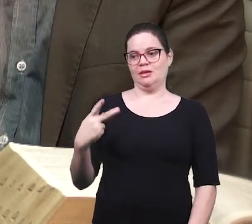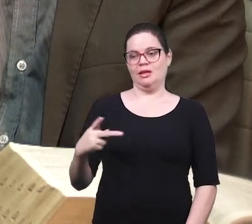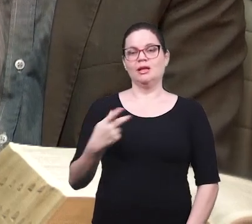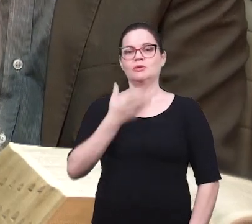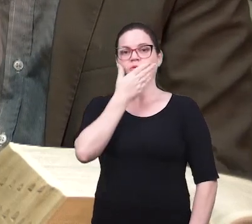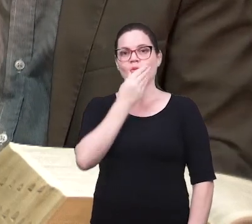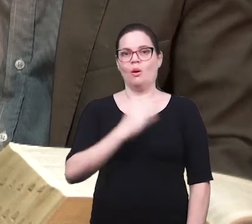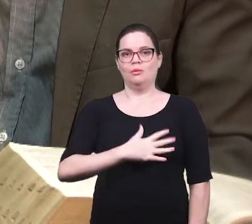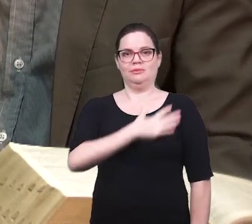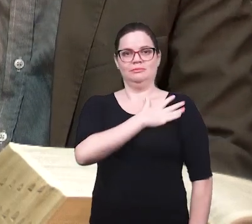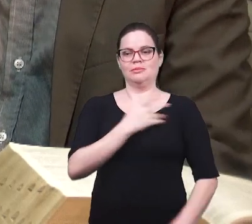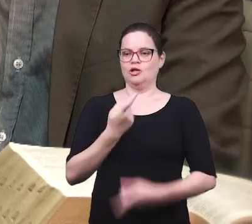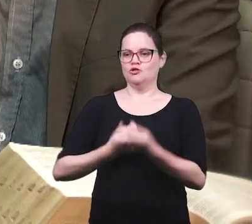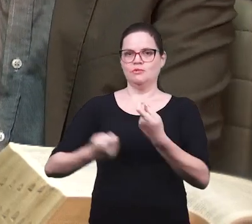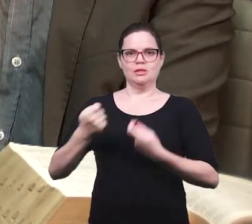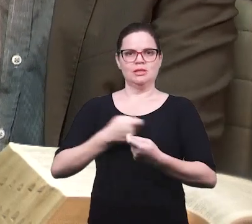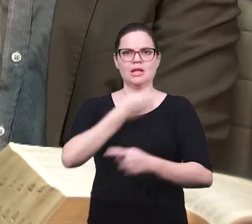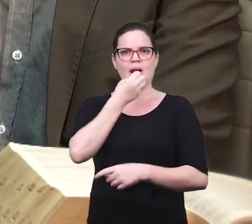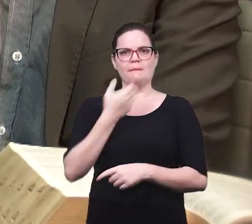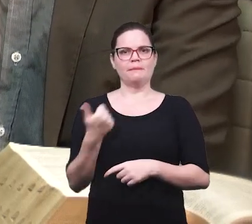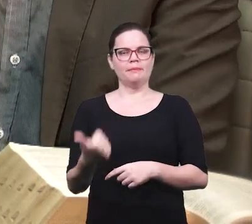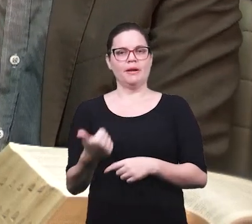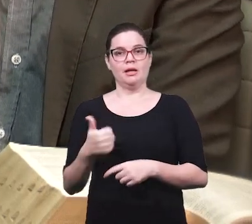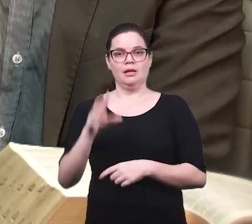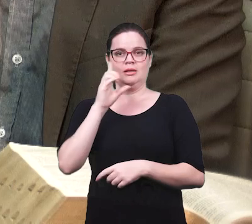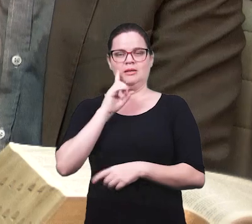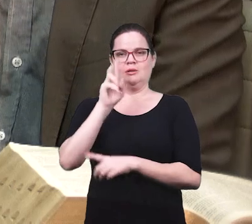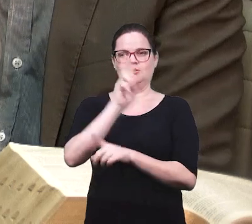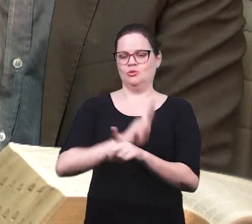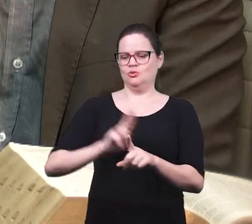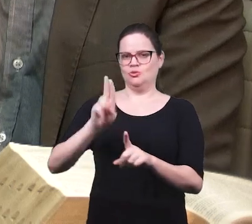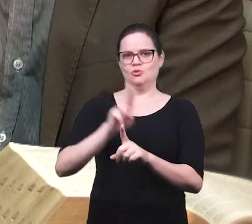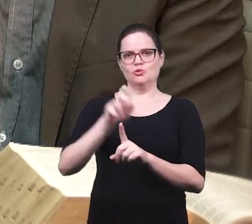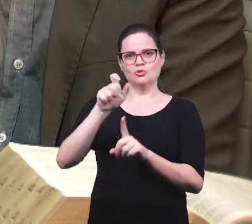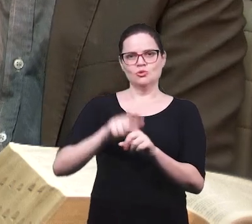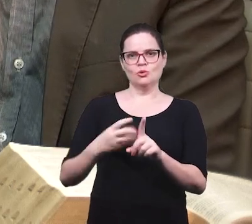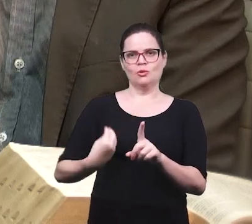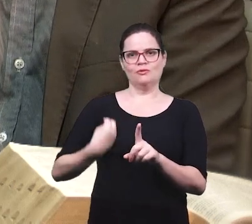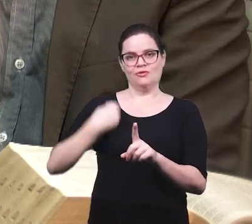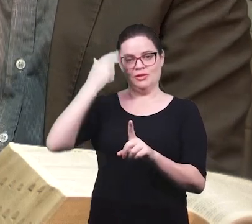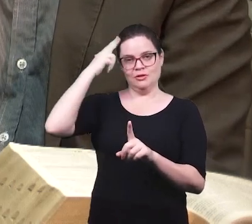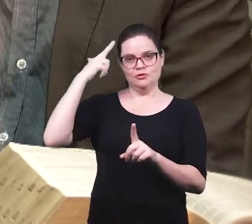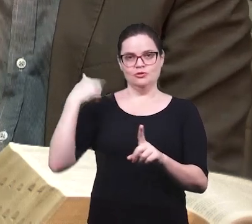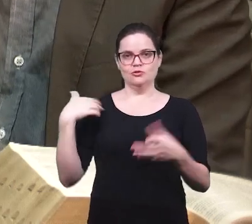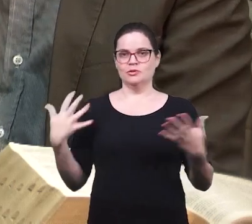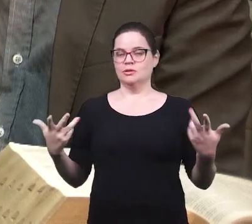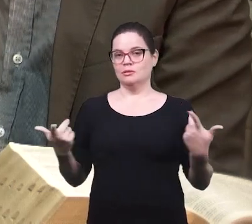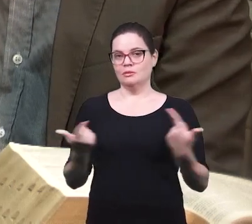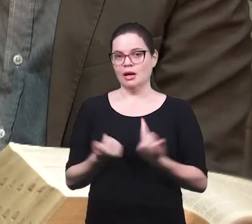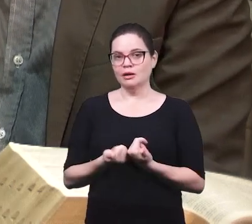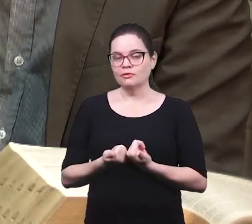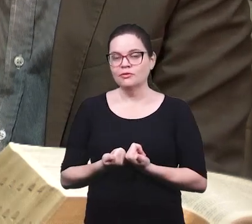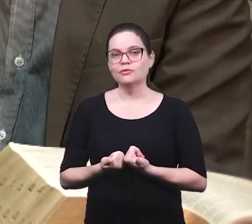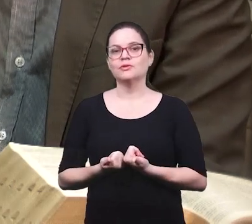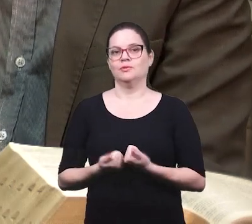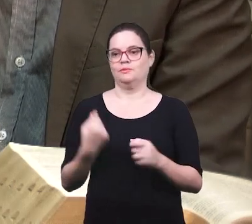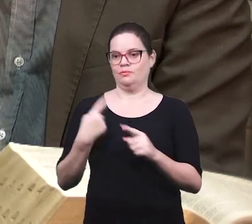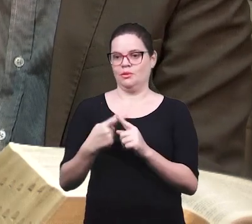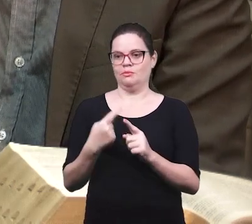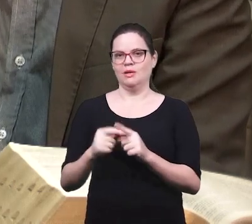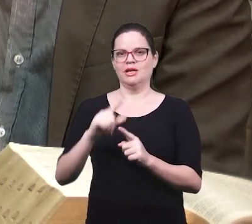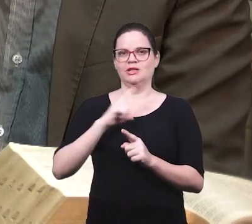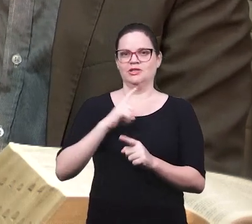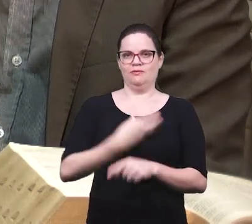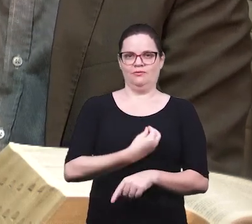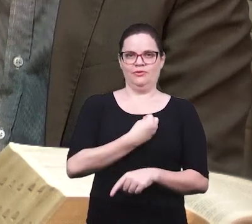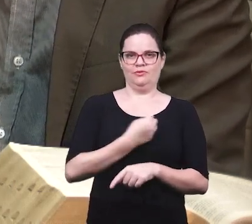né? Sim. Deus começou a usá-lo de uma forma tão maravilhosa que aquela situação